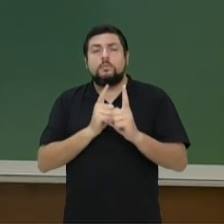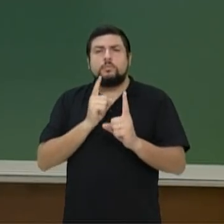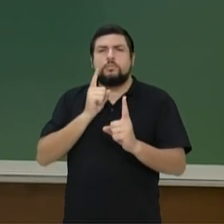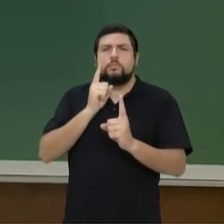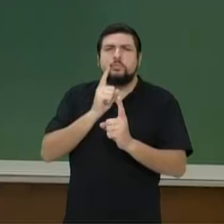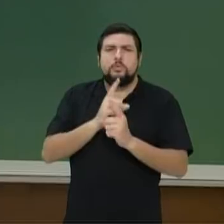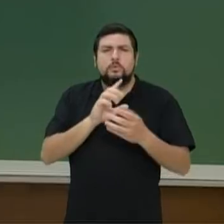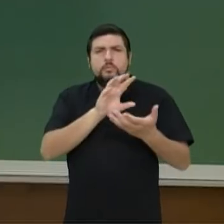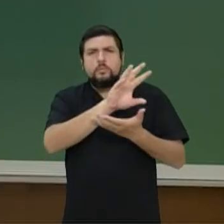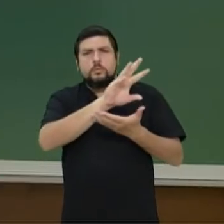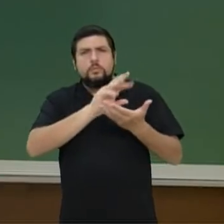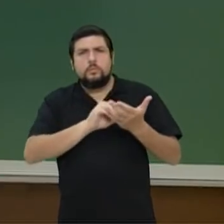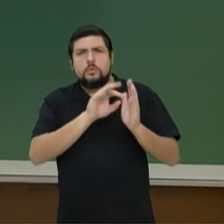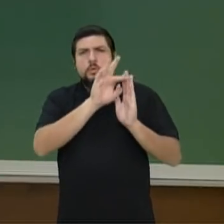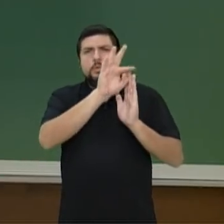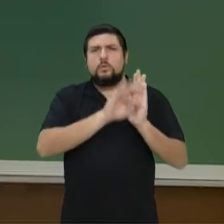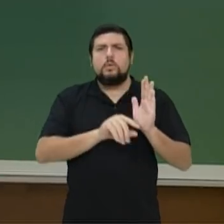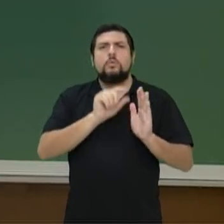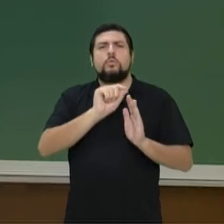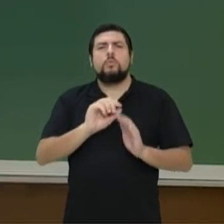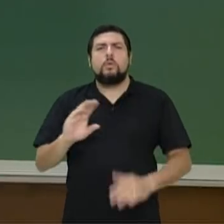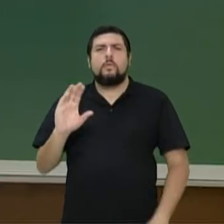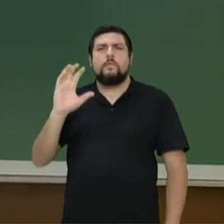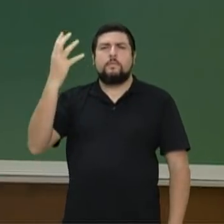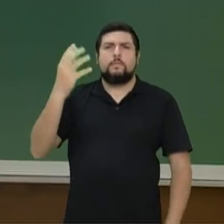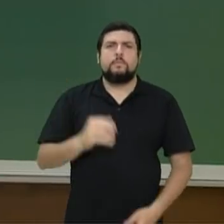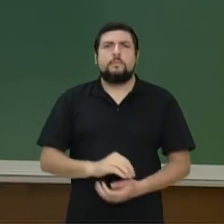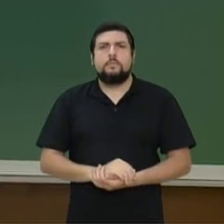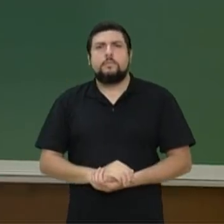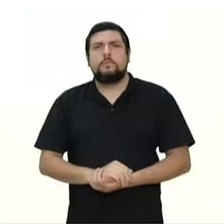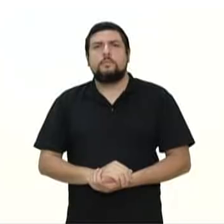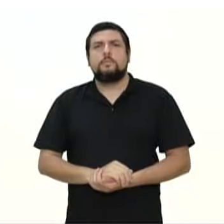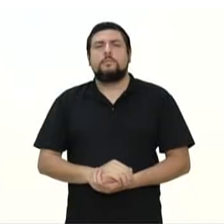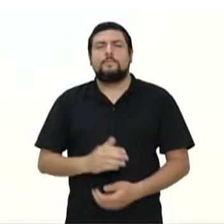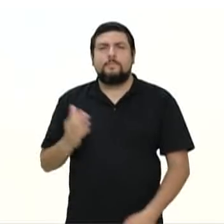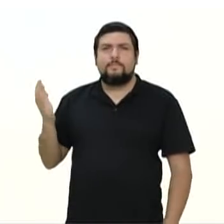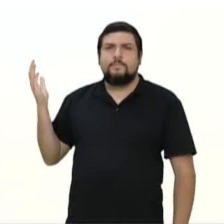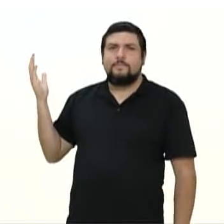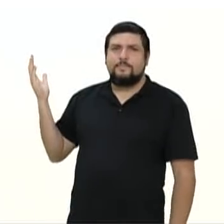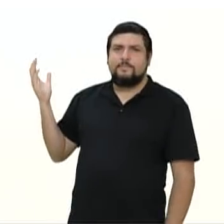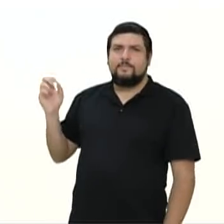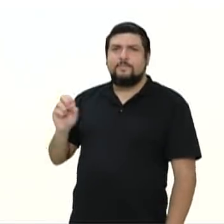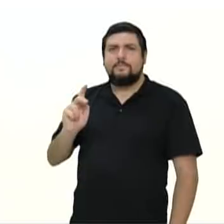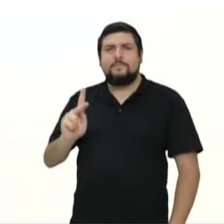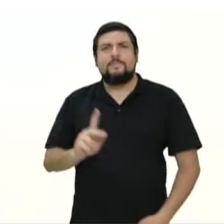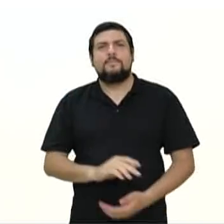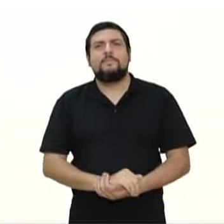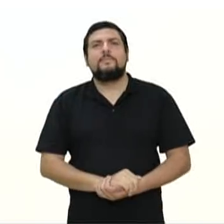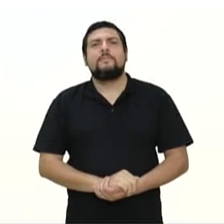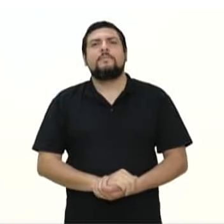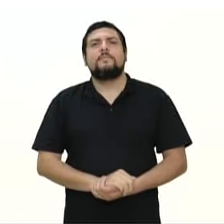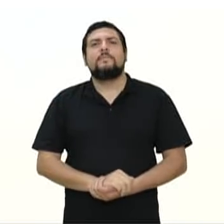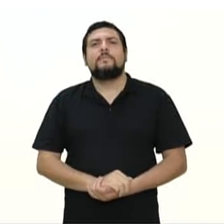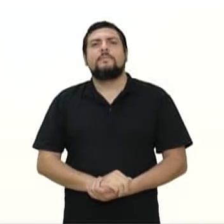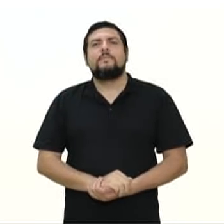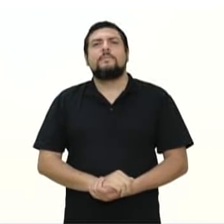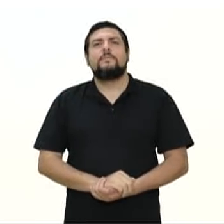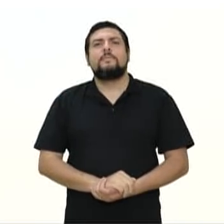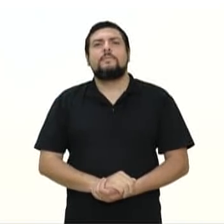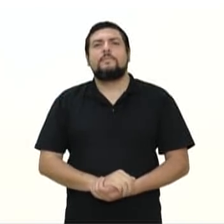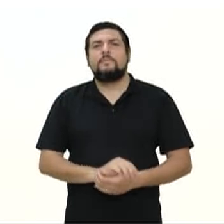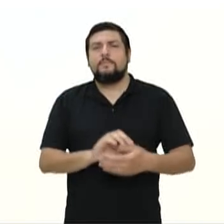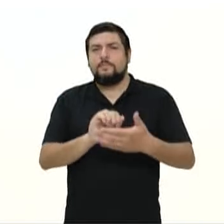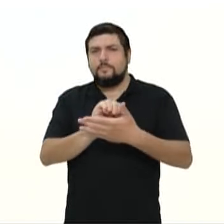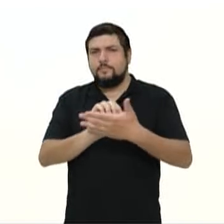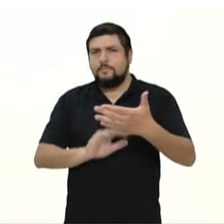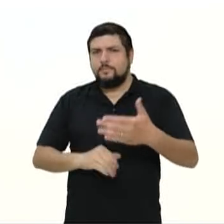trecho que apresenta fatos relatos pela autora. Estão aqui, tá ok? Então, muito fácil.